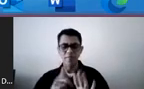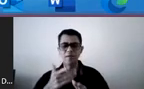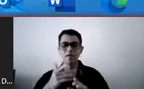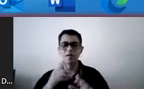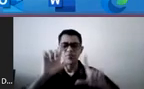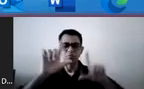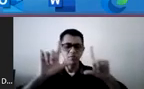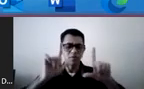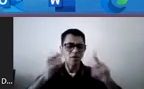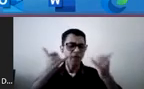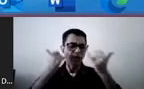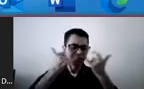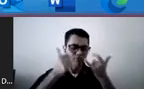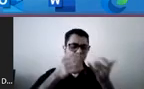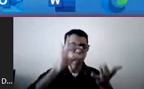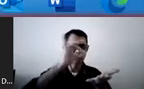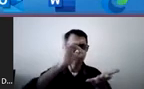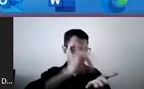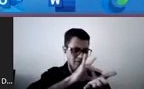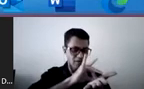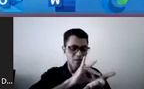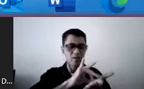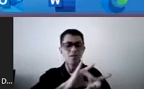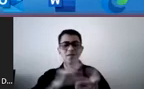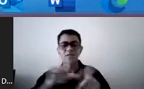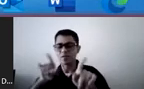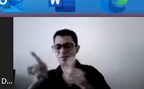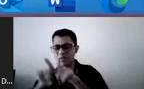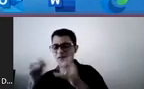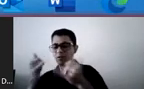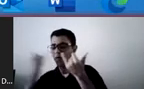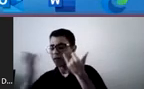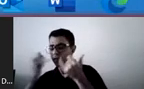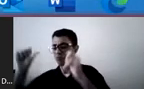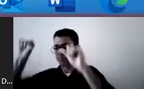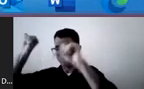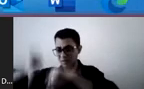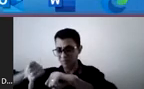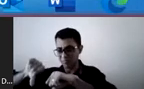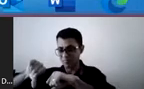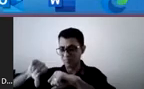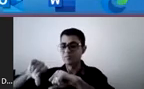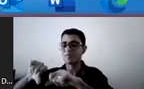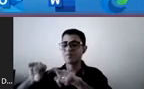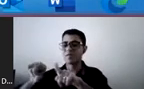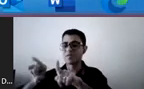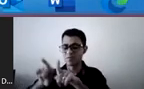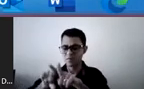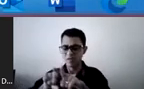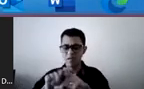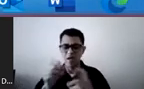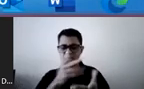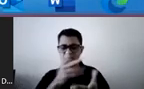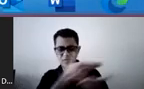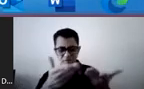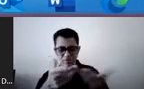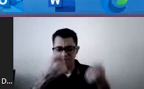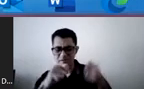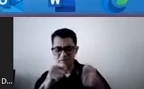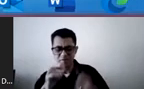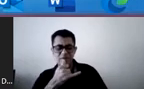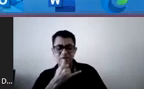ela orienta, ela informa, como existe também a mídia que ela também pega pesado, né, deixando a gente